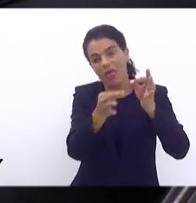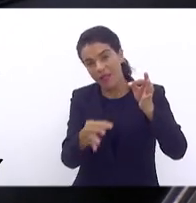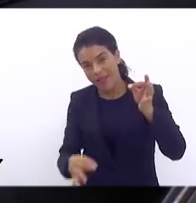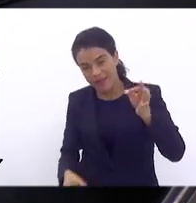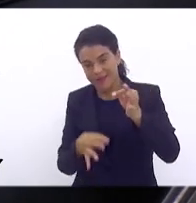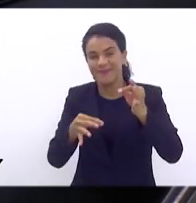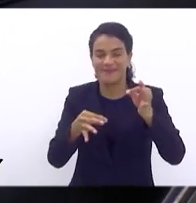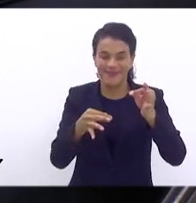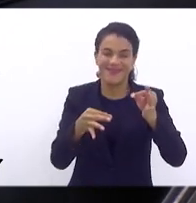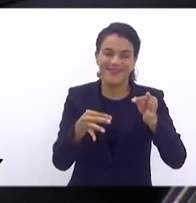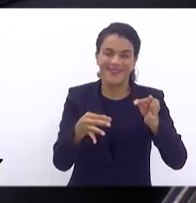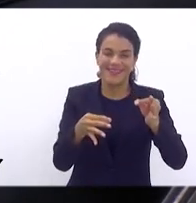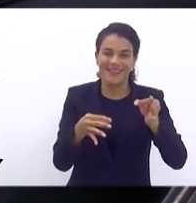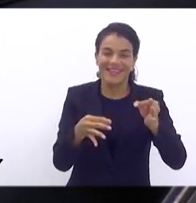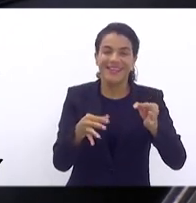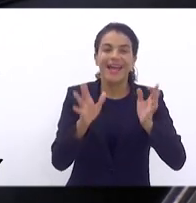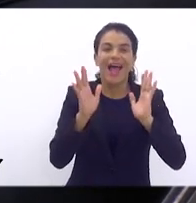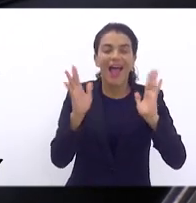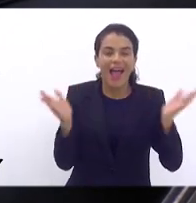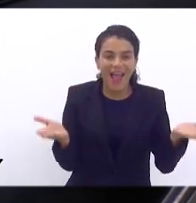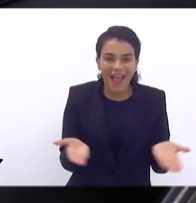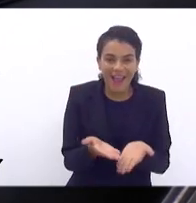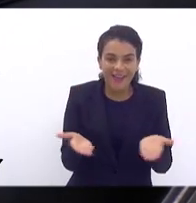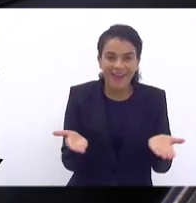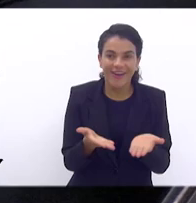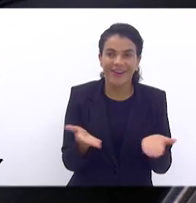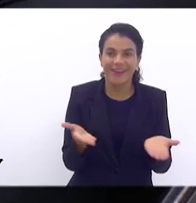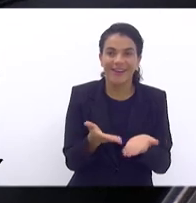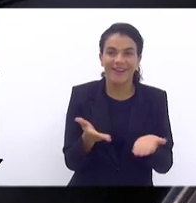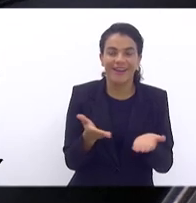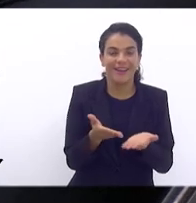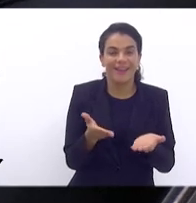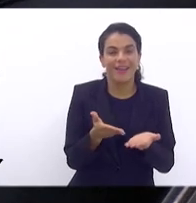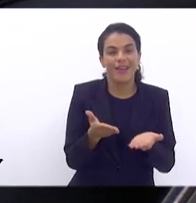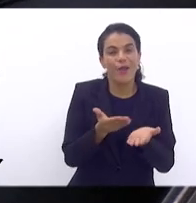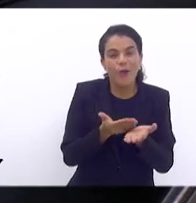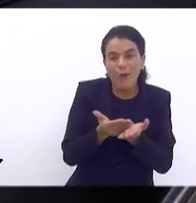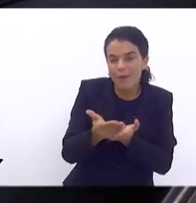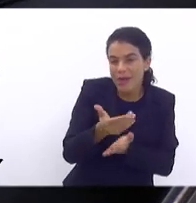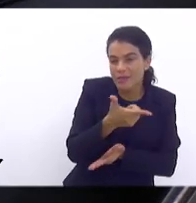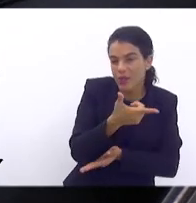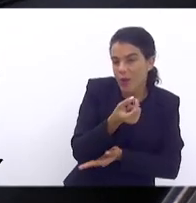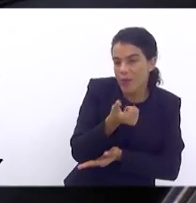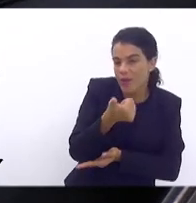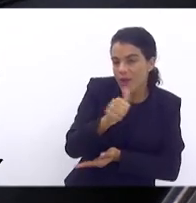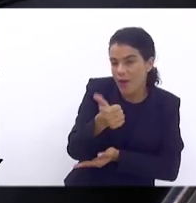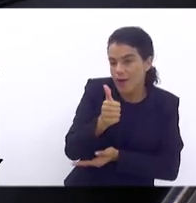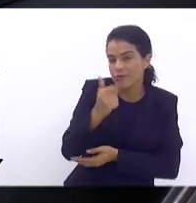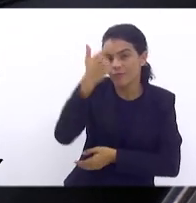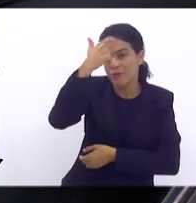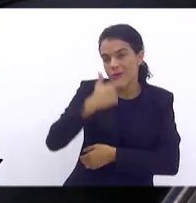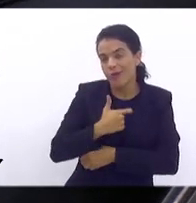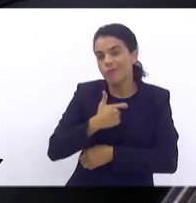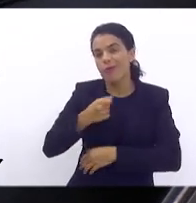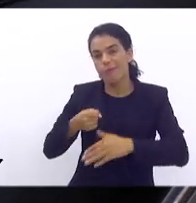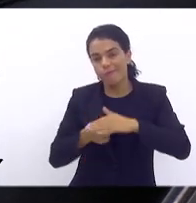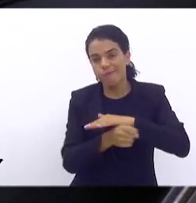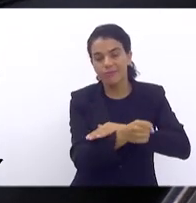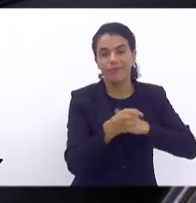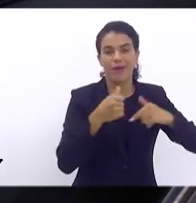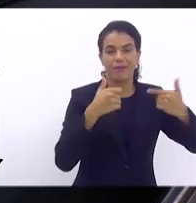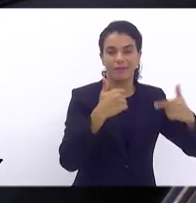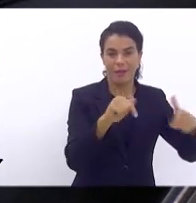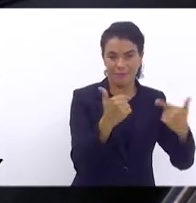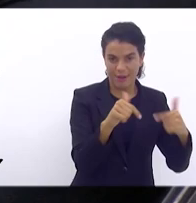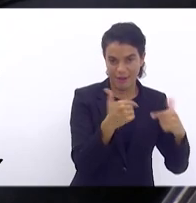né eu parto desse desse lugar assim de 2011 quando eu assumi o órgão de defesa